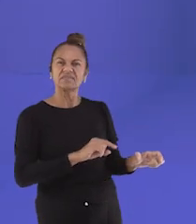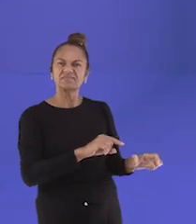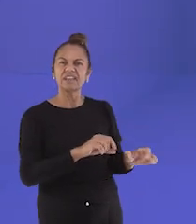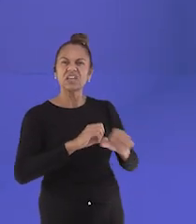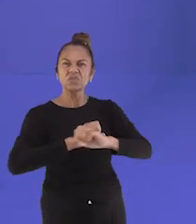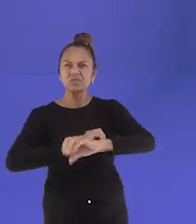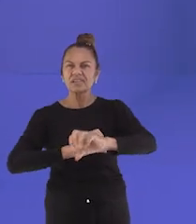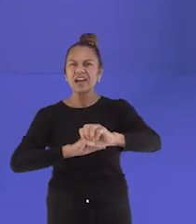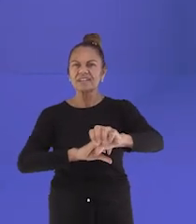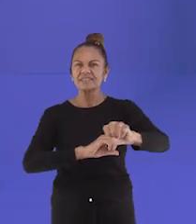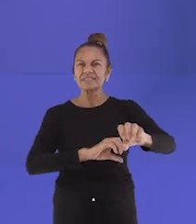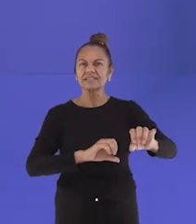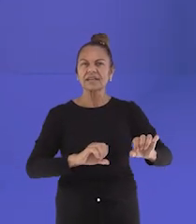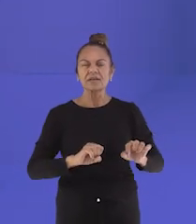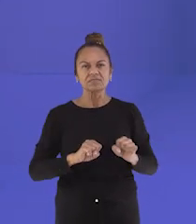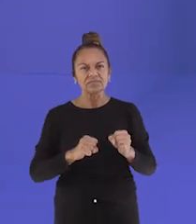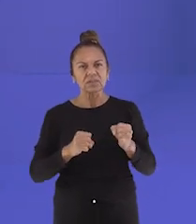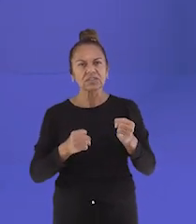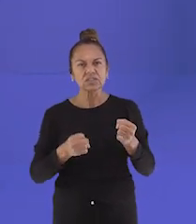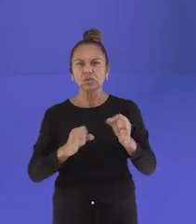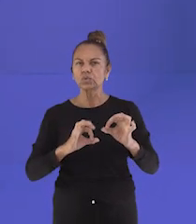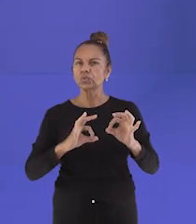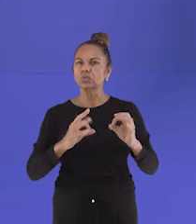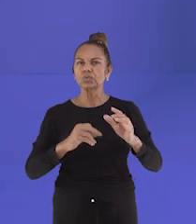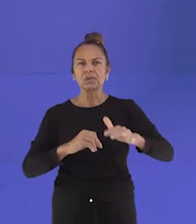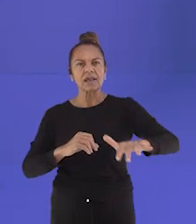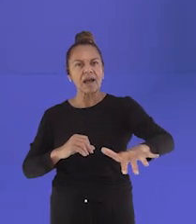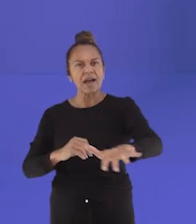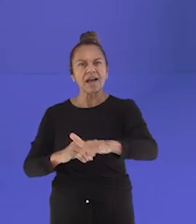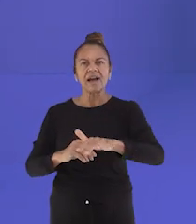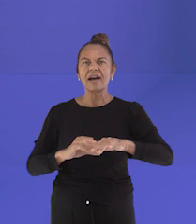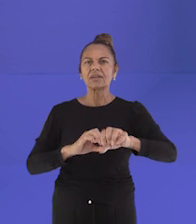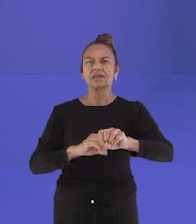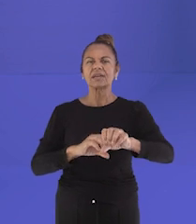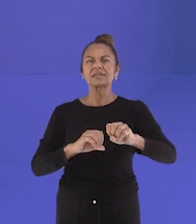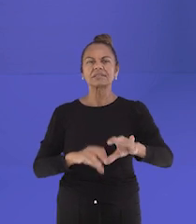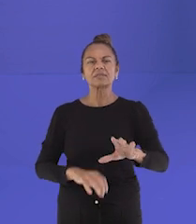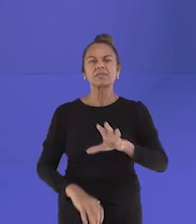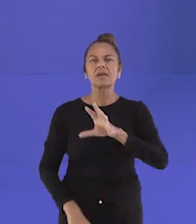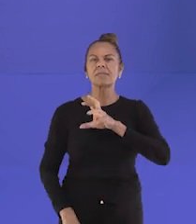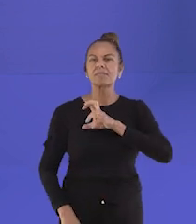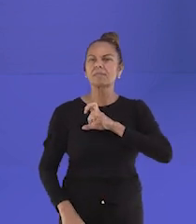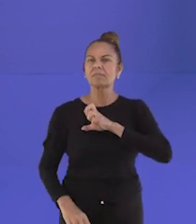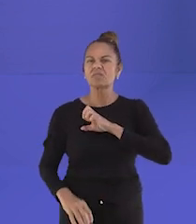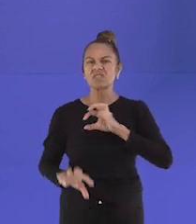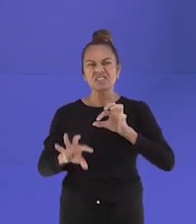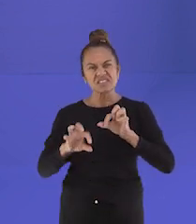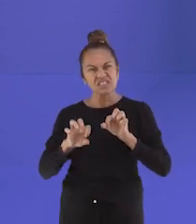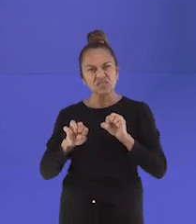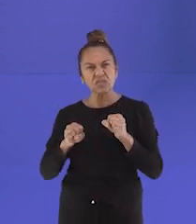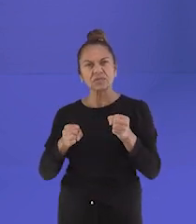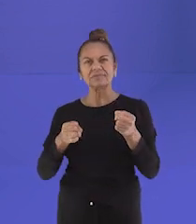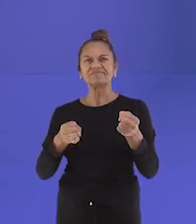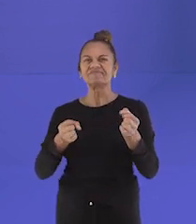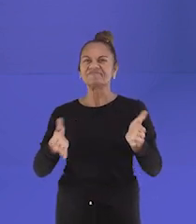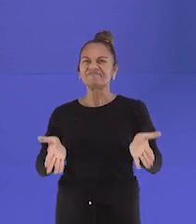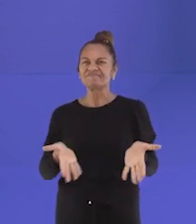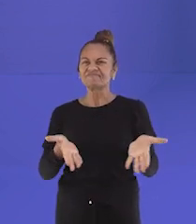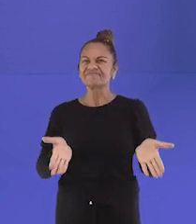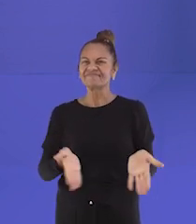Elisa dedicou uma vida na educação. Tudo que ela realizou nessa área foi com muito amor